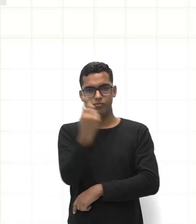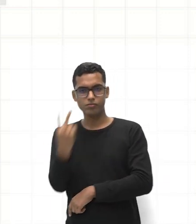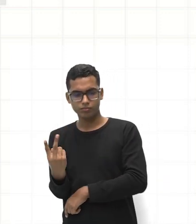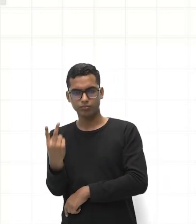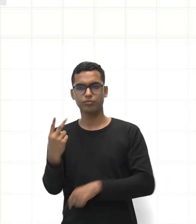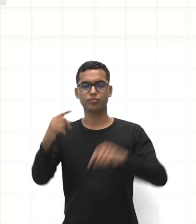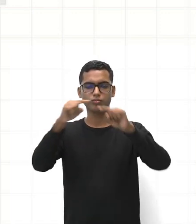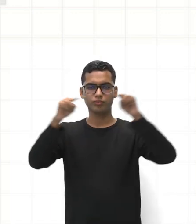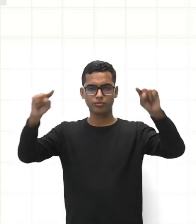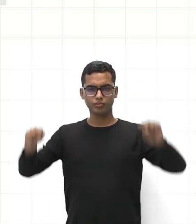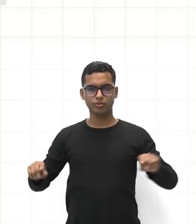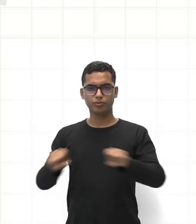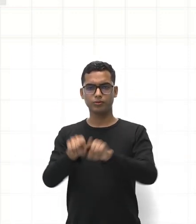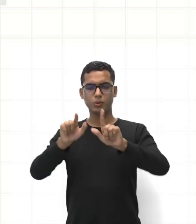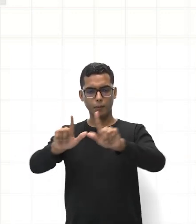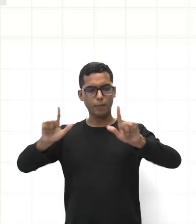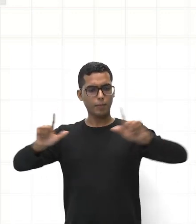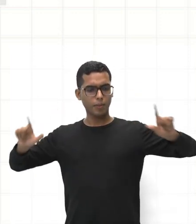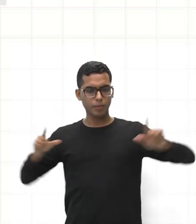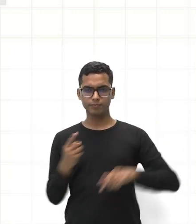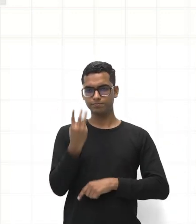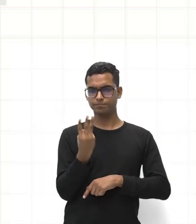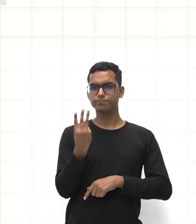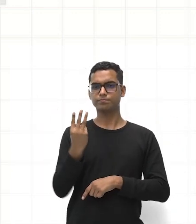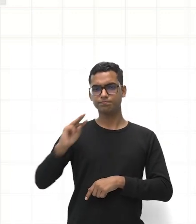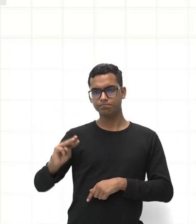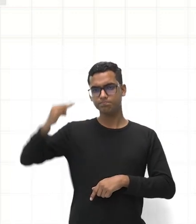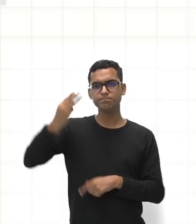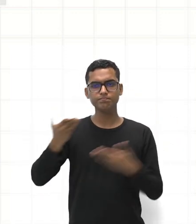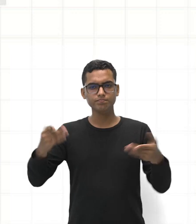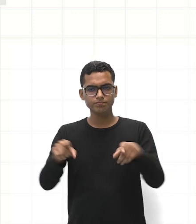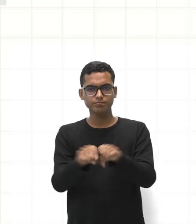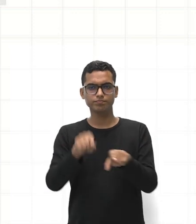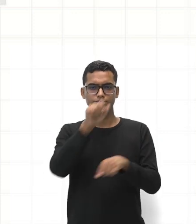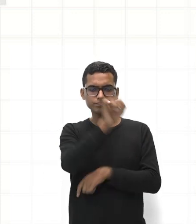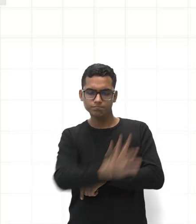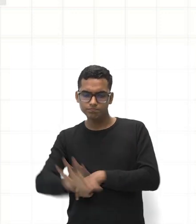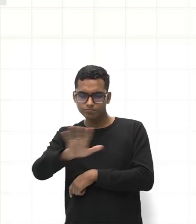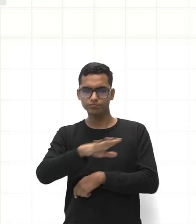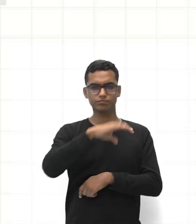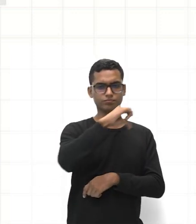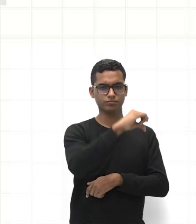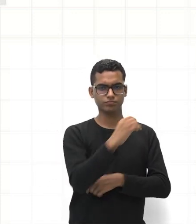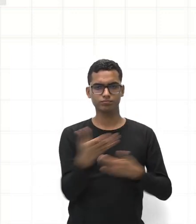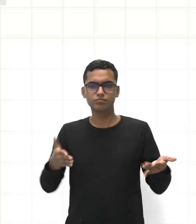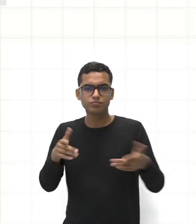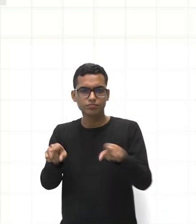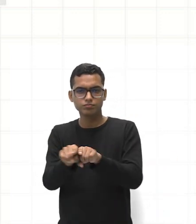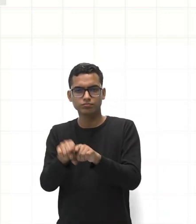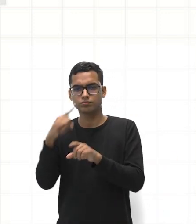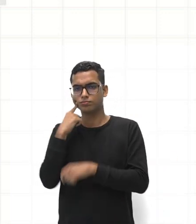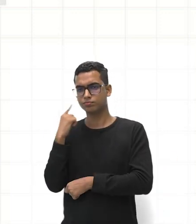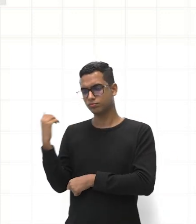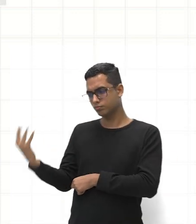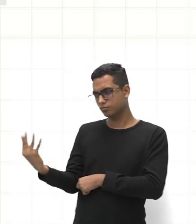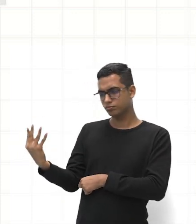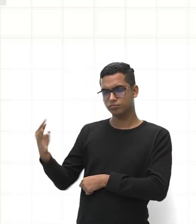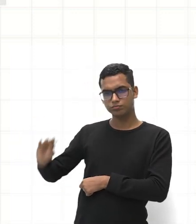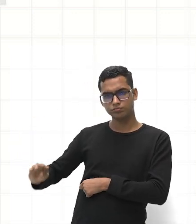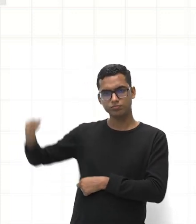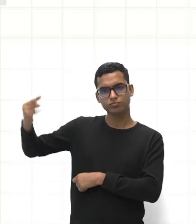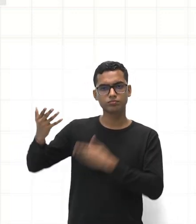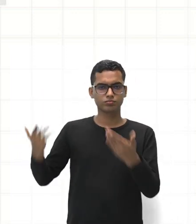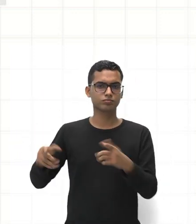Triplicou também a medida do perímetro, tá bom? E a área 9, para fechar, se o perímetro for 4,